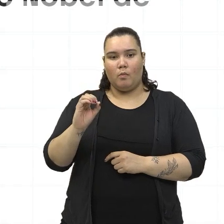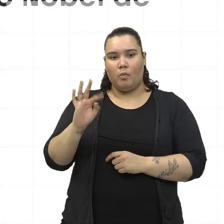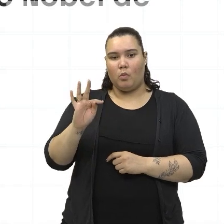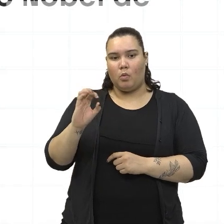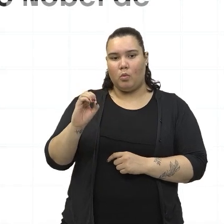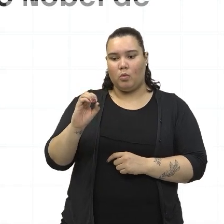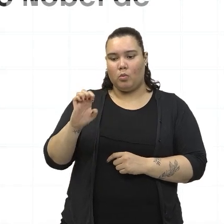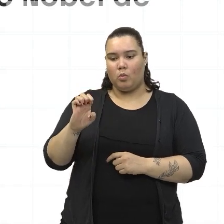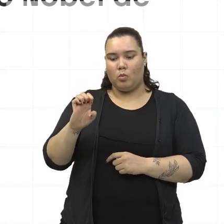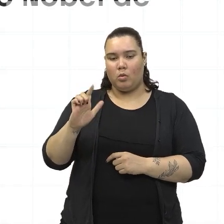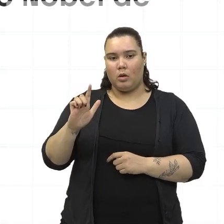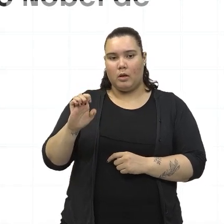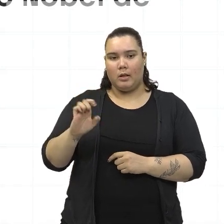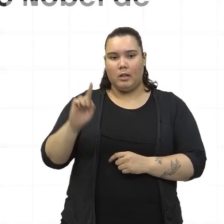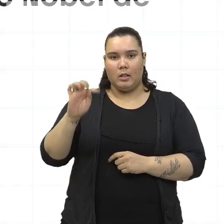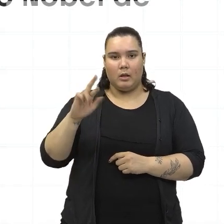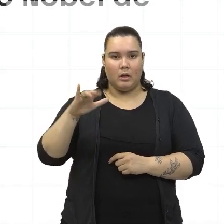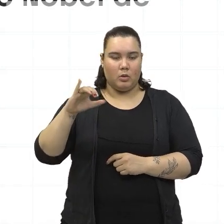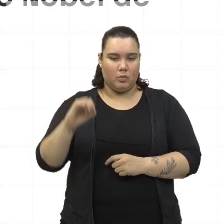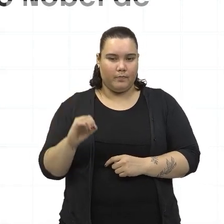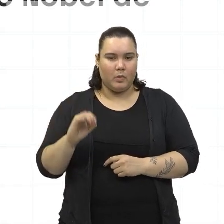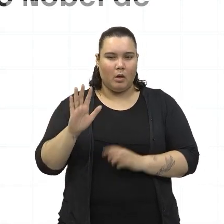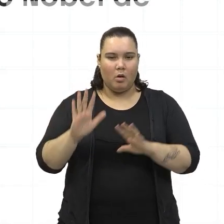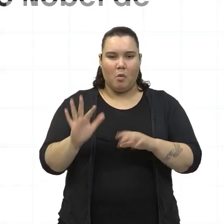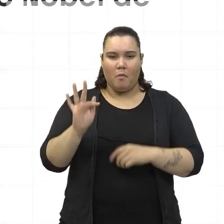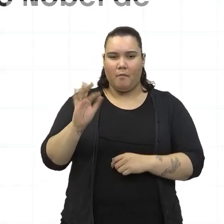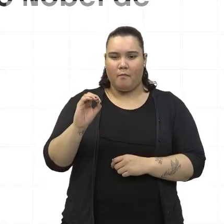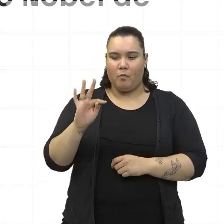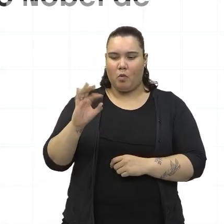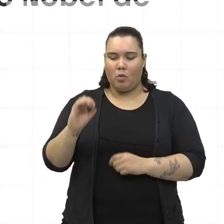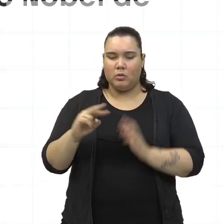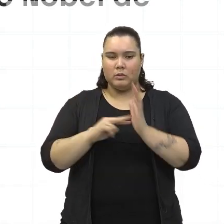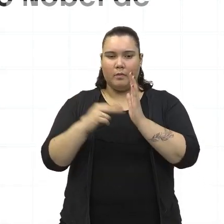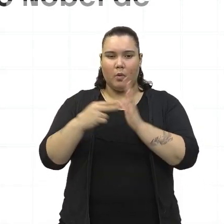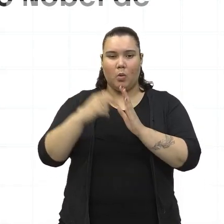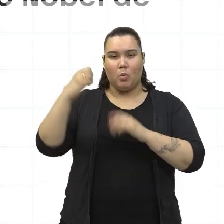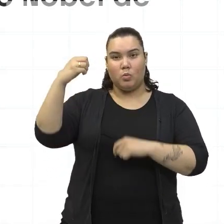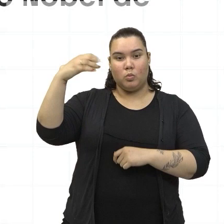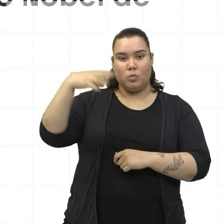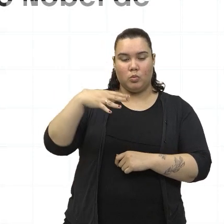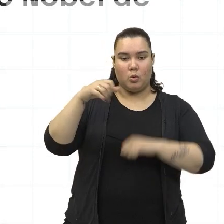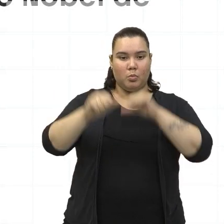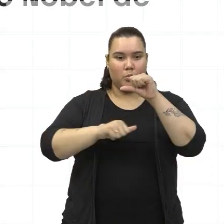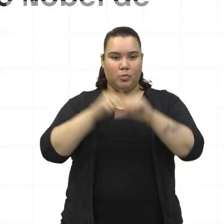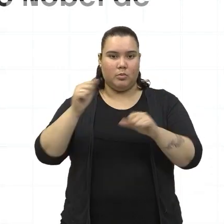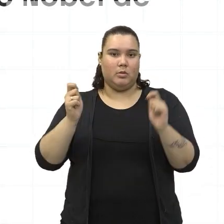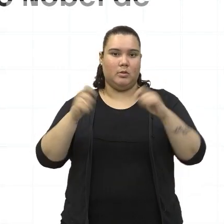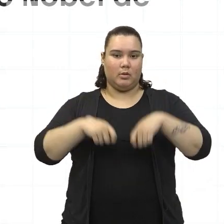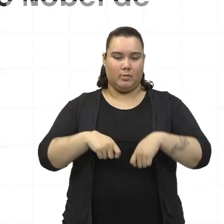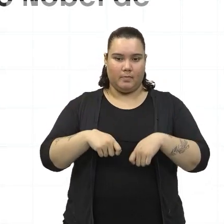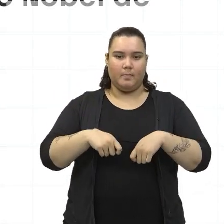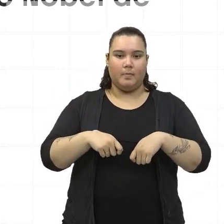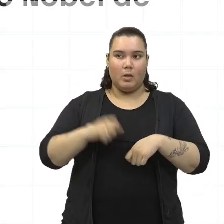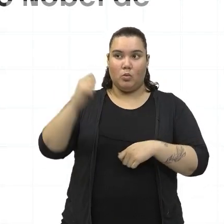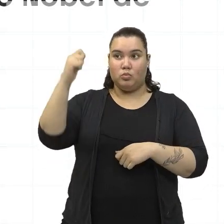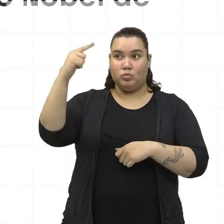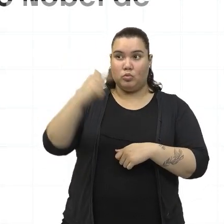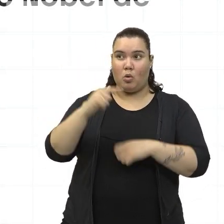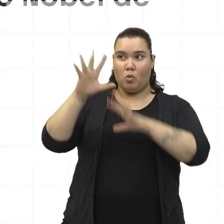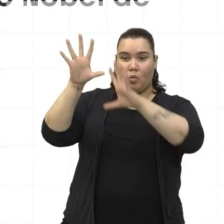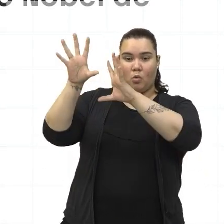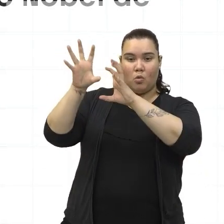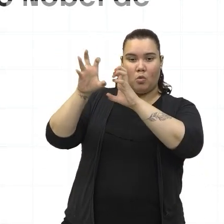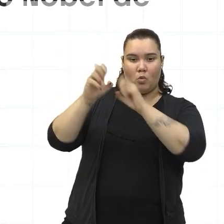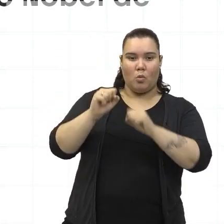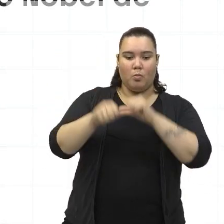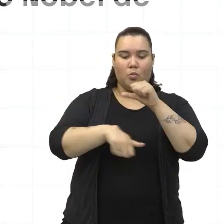foto aí quer dizer luz, né? E como a gente pode observar aí, ó, eles são capazes de converter a luz que vem do Sol, em